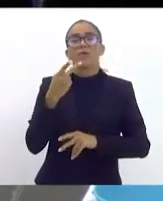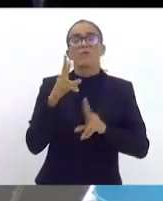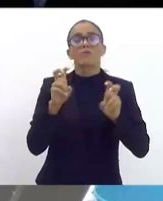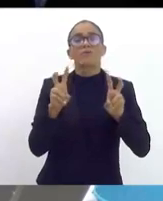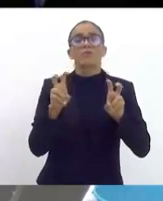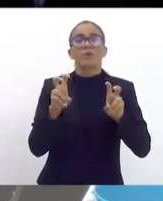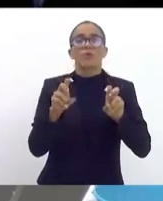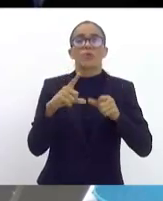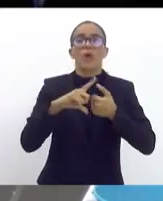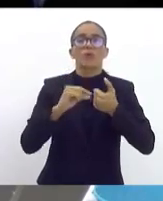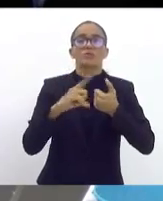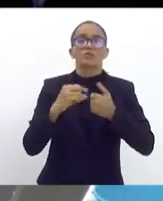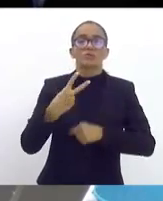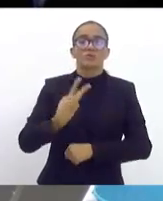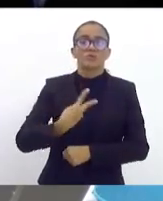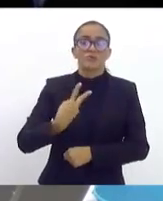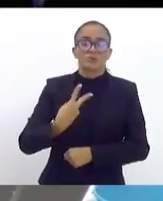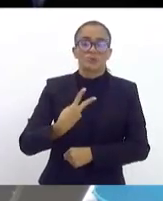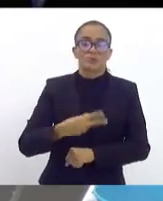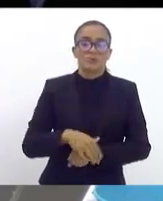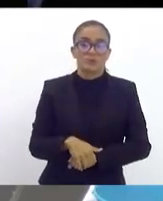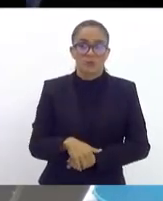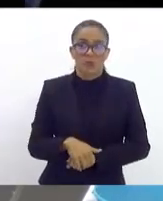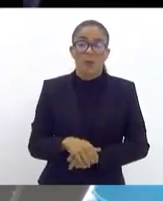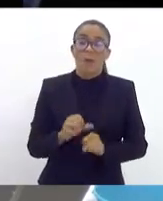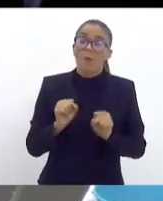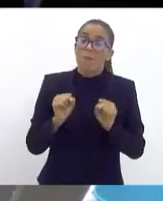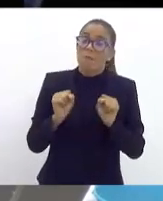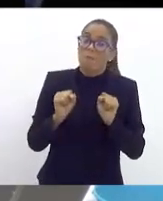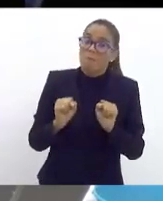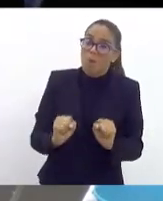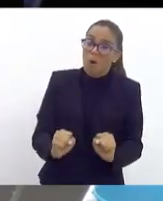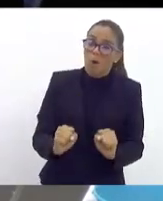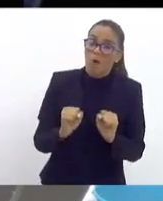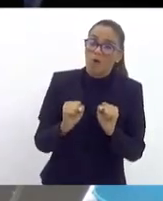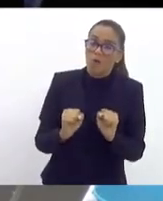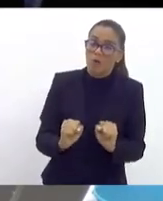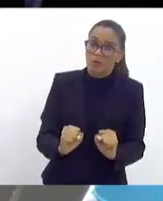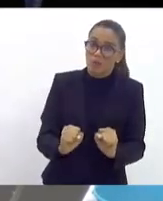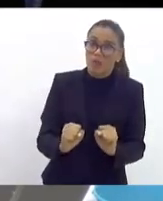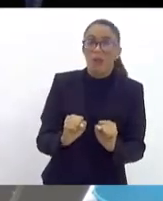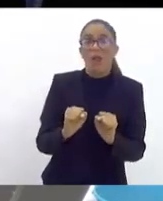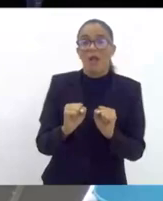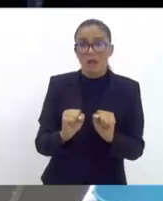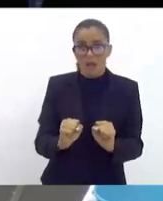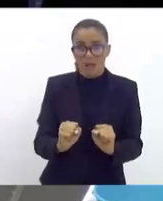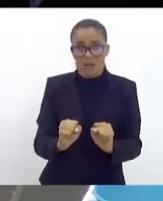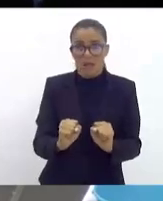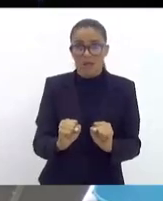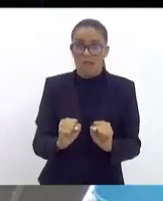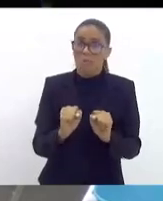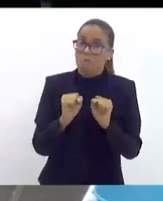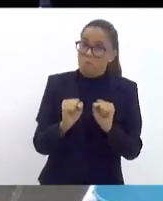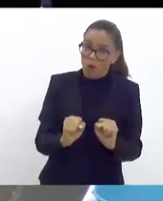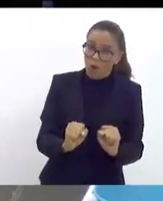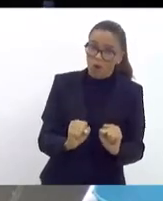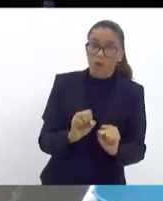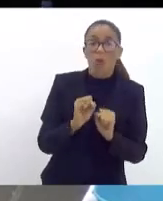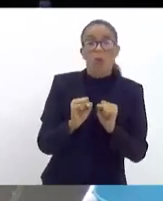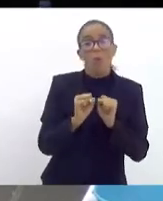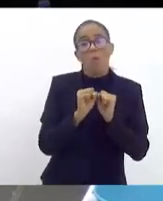no seu artigo segundo poderá o poderão ser então assim